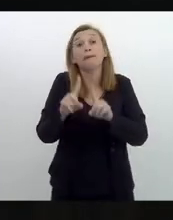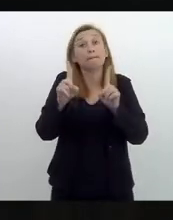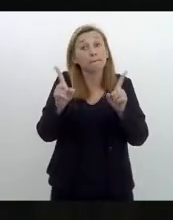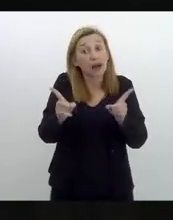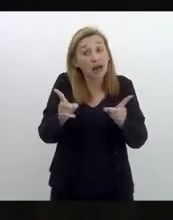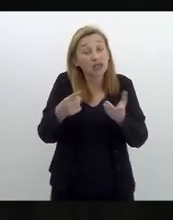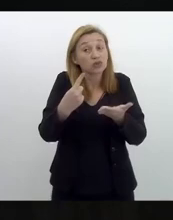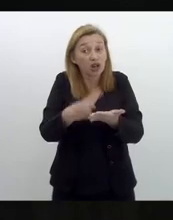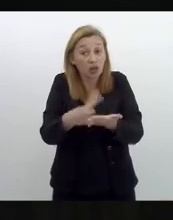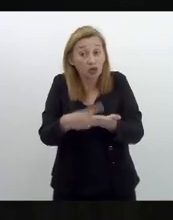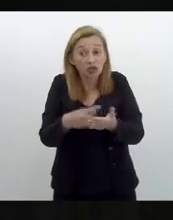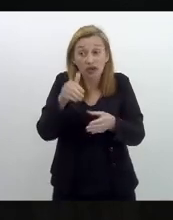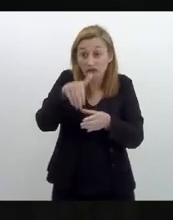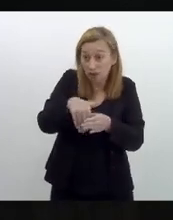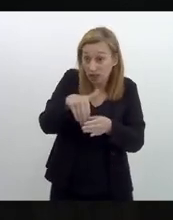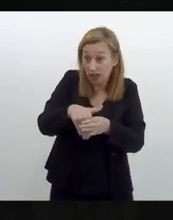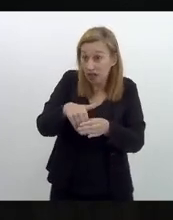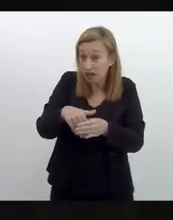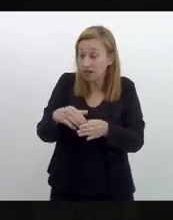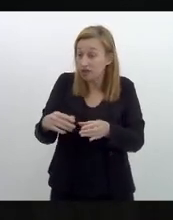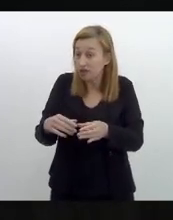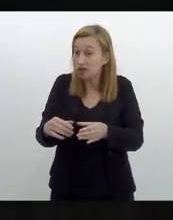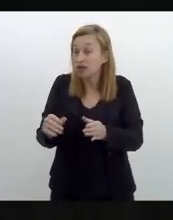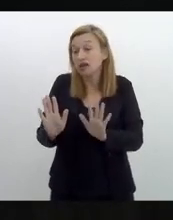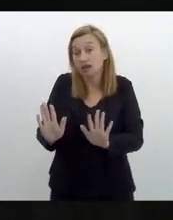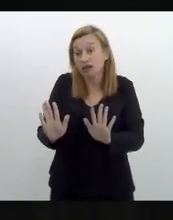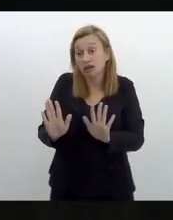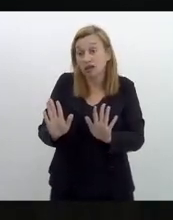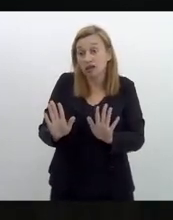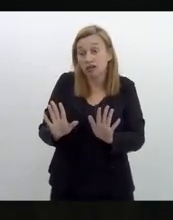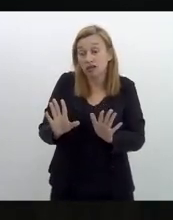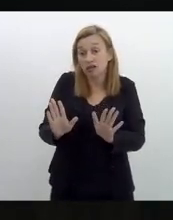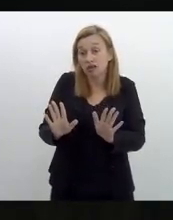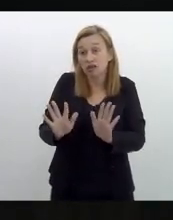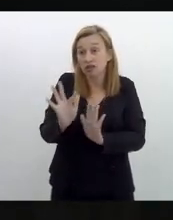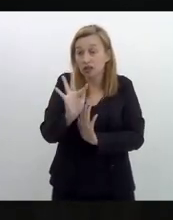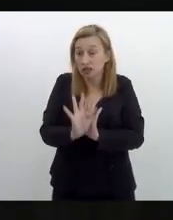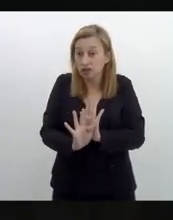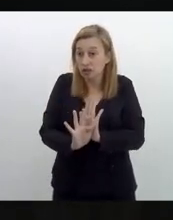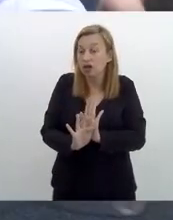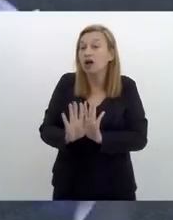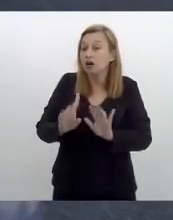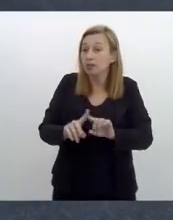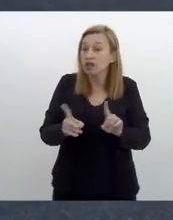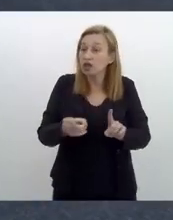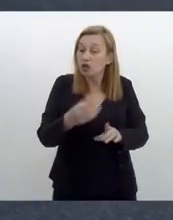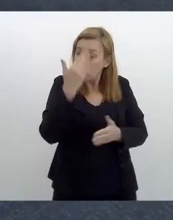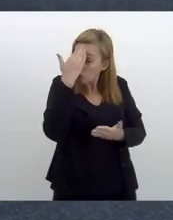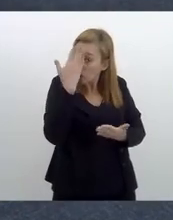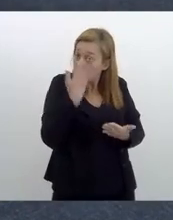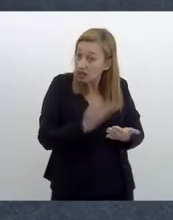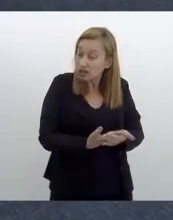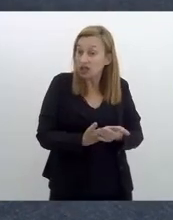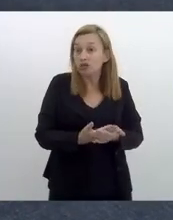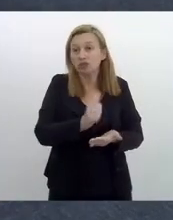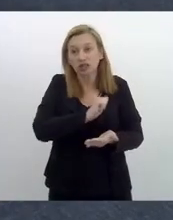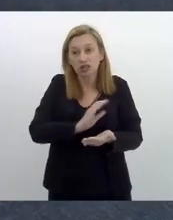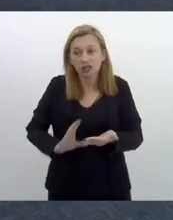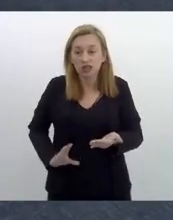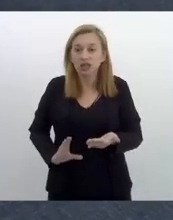acordar e votar e valer vai ter que ser excelente do texto em vossa excelência essa não é questão mas do texto ainda aparece